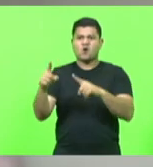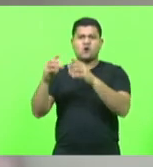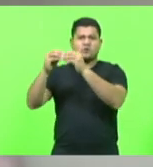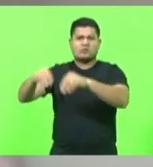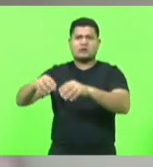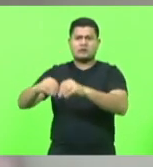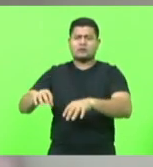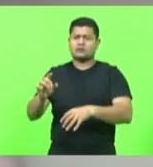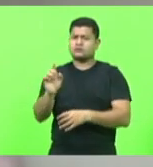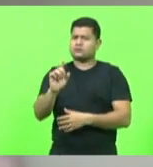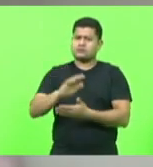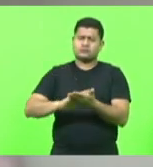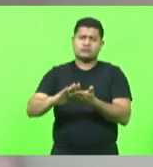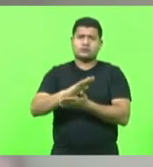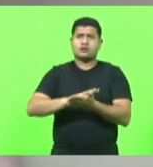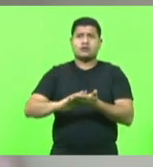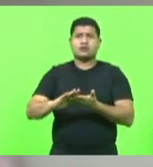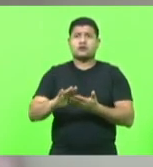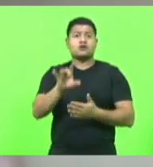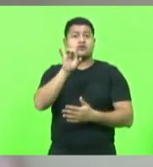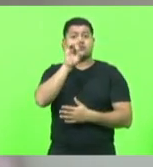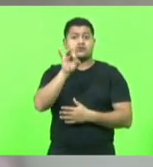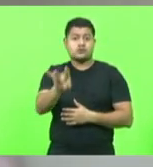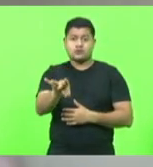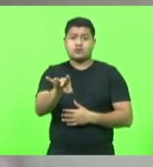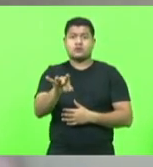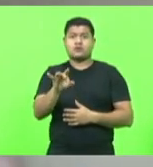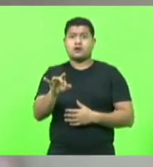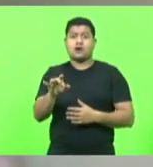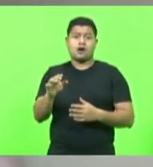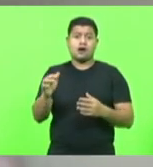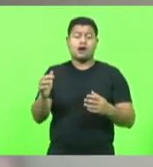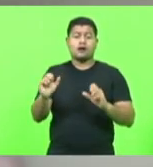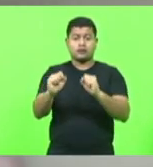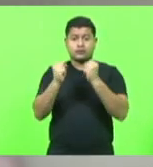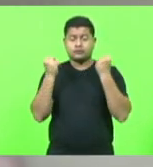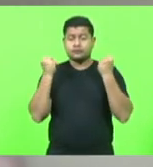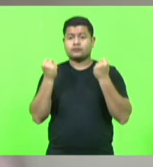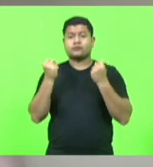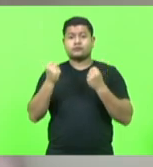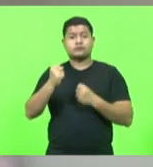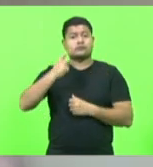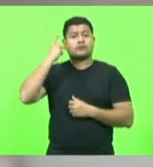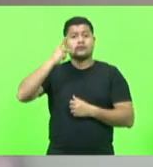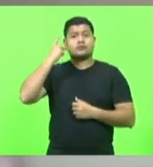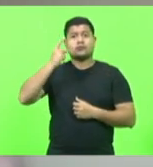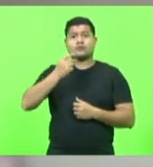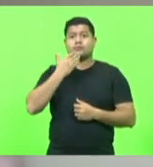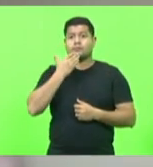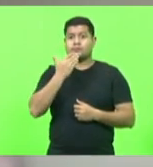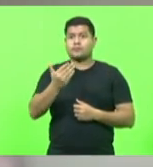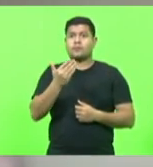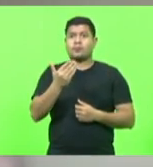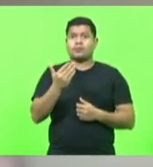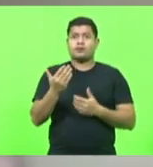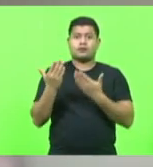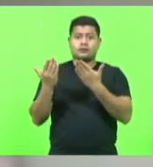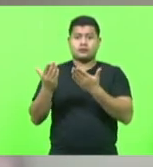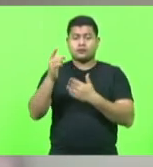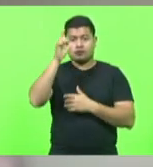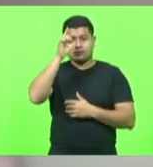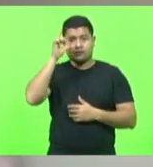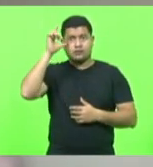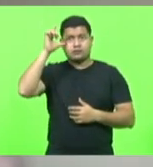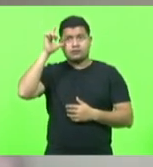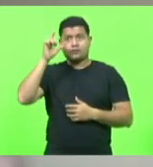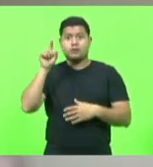só somente com relação à defesa do parlamento. Eu peço, eu vejo o deputado Laércio Schister aí,